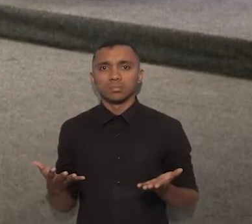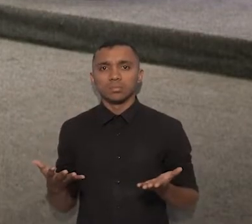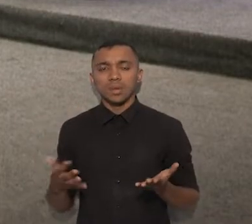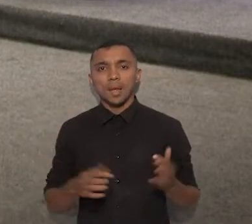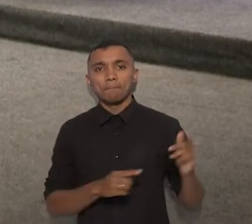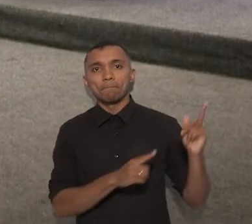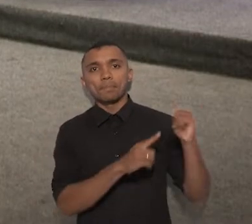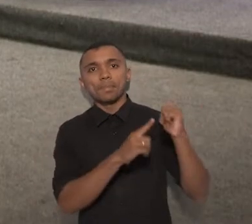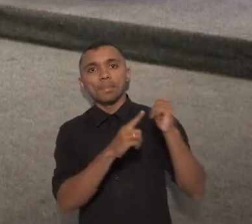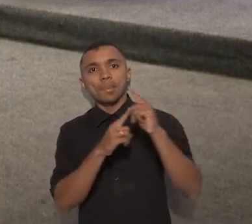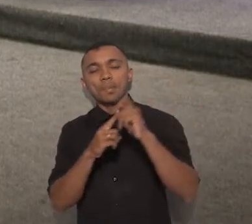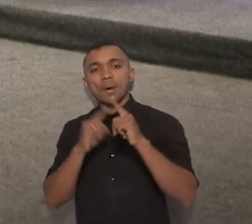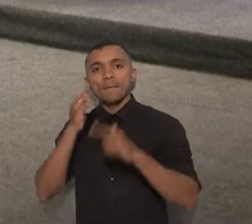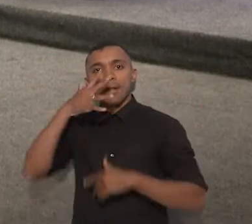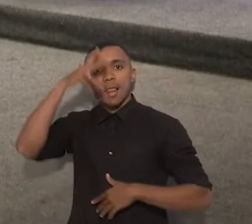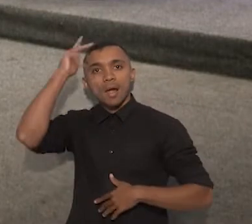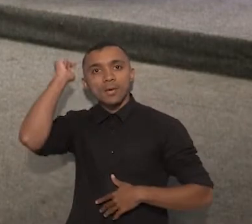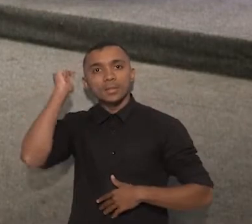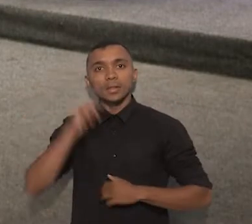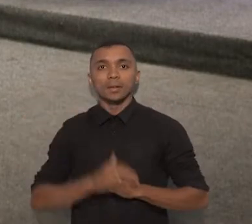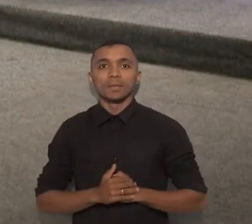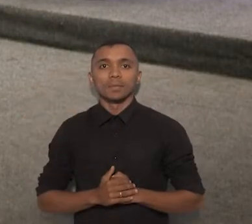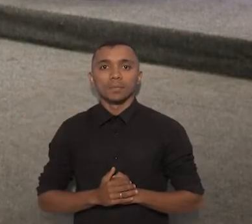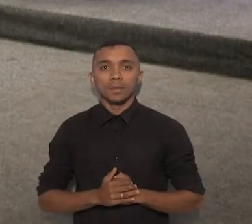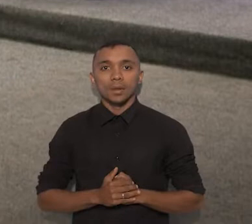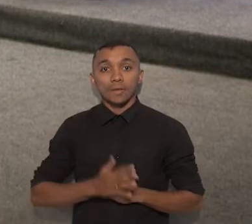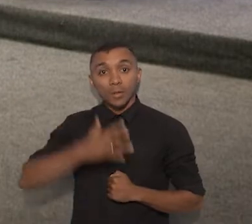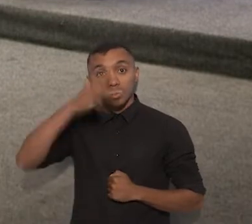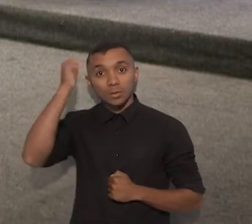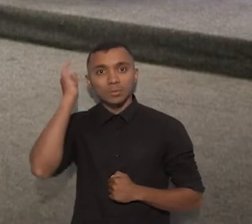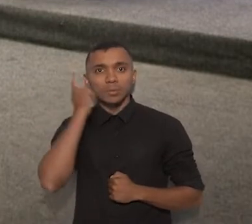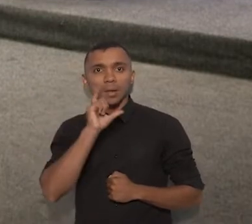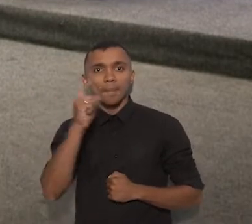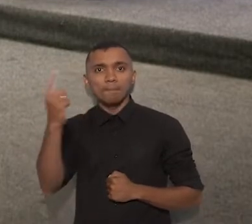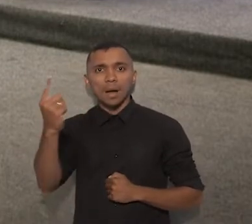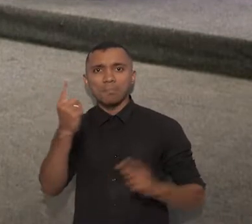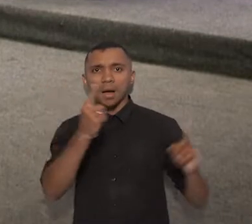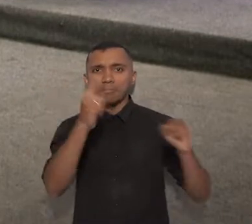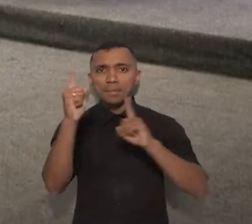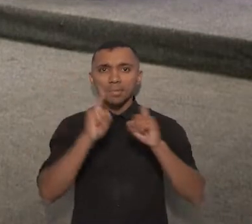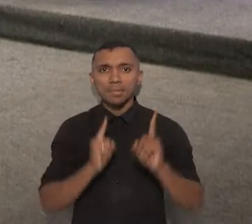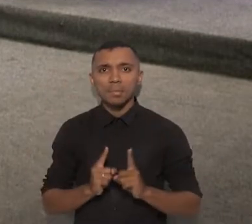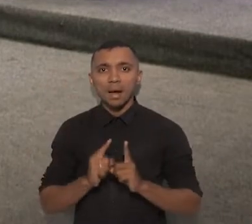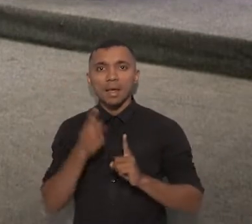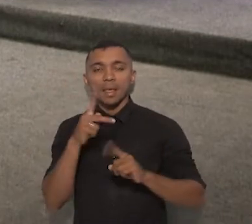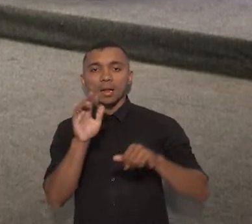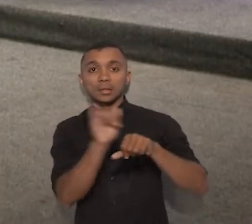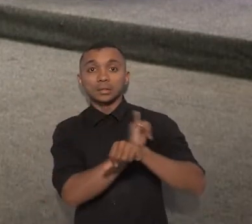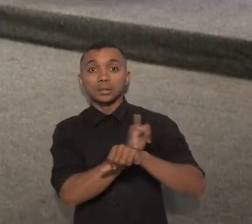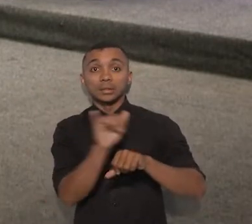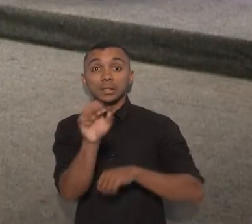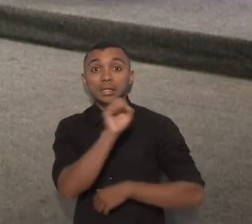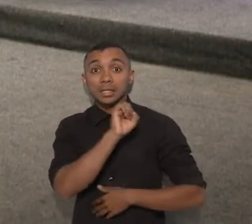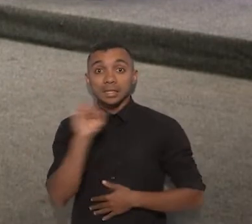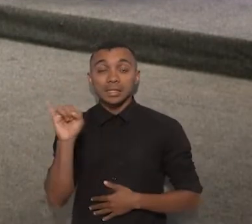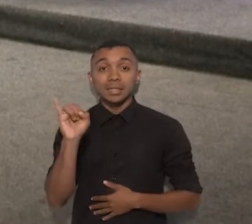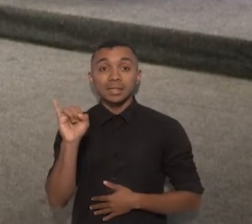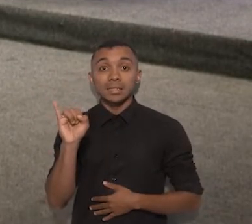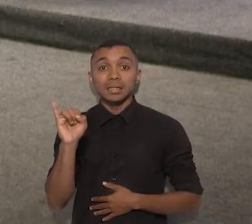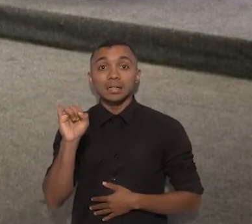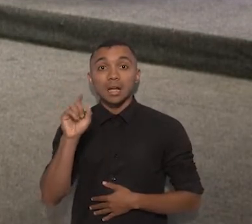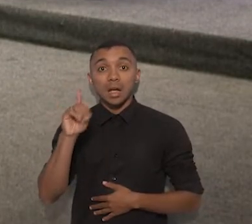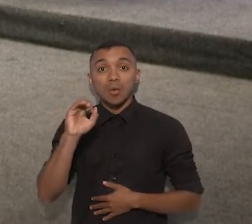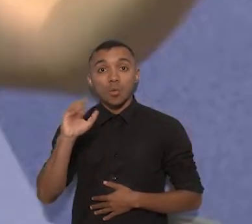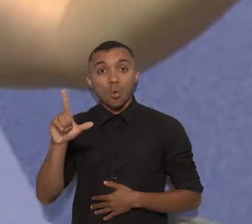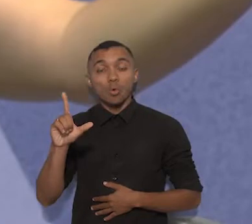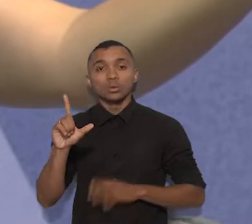jogo. Velocidade. É capaz de um contra um. A disposição tática. Se ele faz metade dos gols que ele